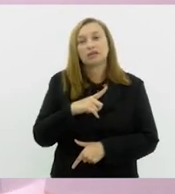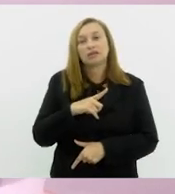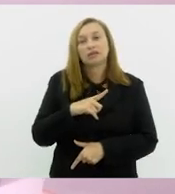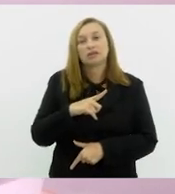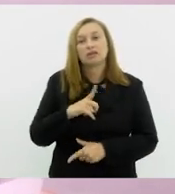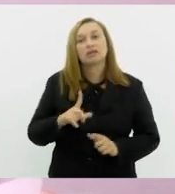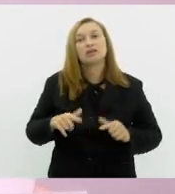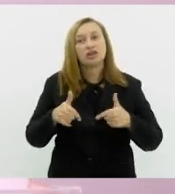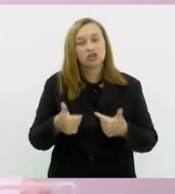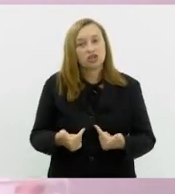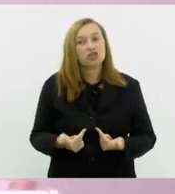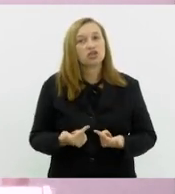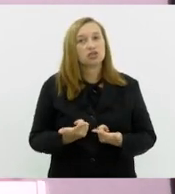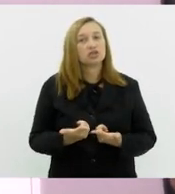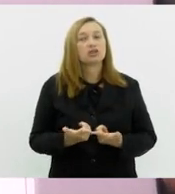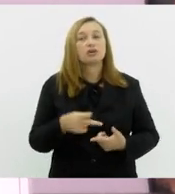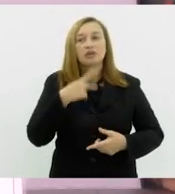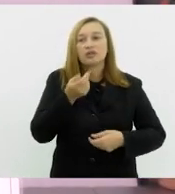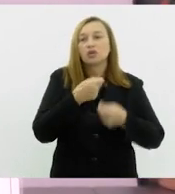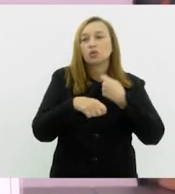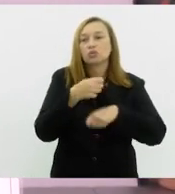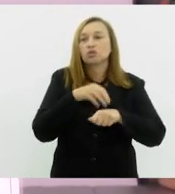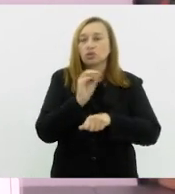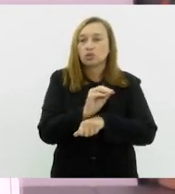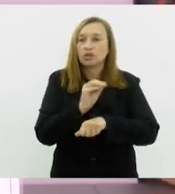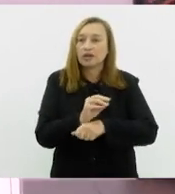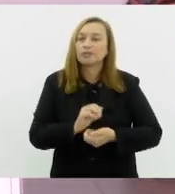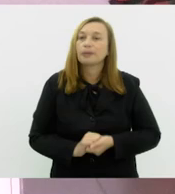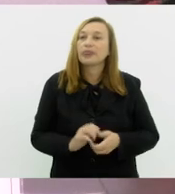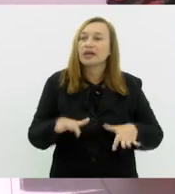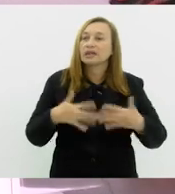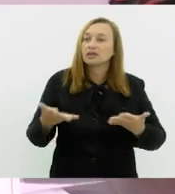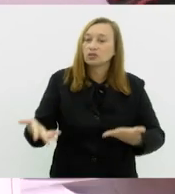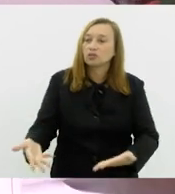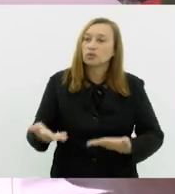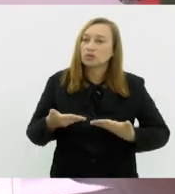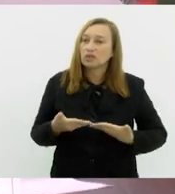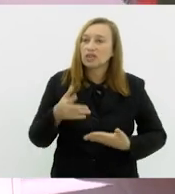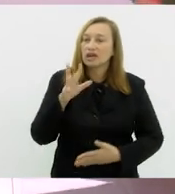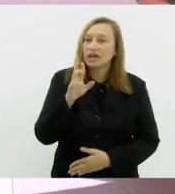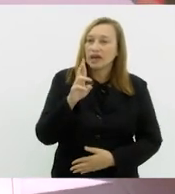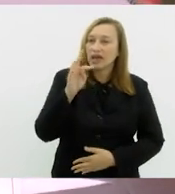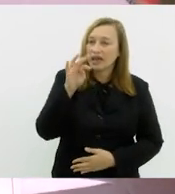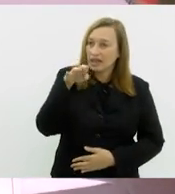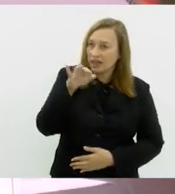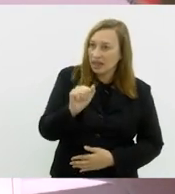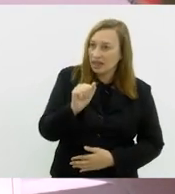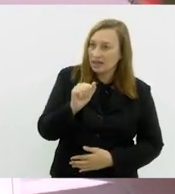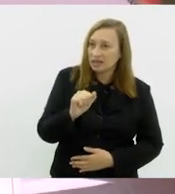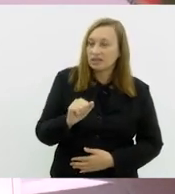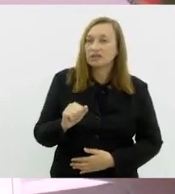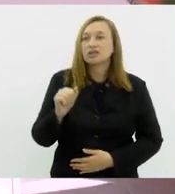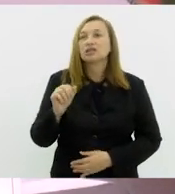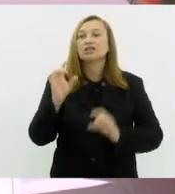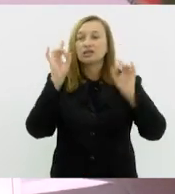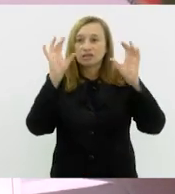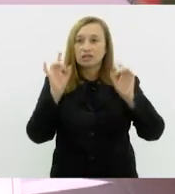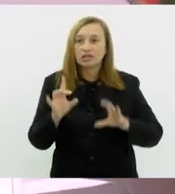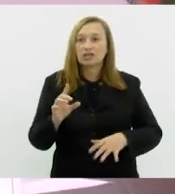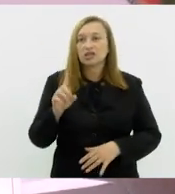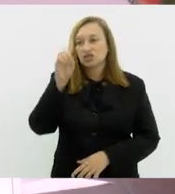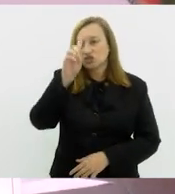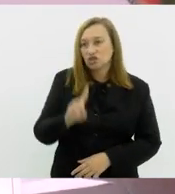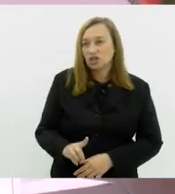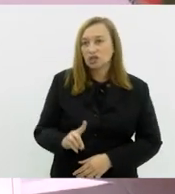trazer à luz para falar de economia do cuidado. Então, convido a senhora Renata Lira, que é especialista em direitos humanos, também